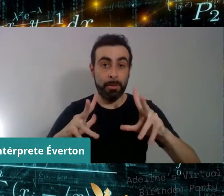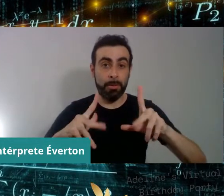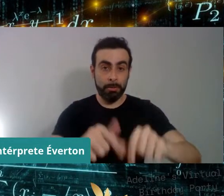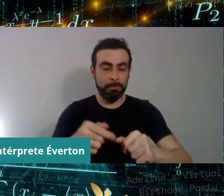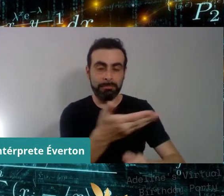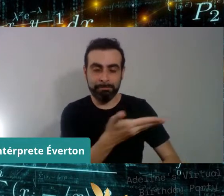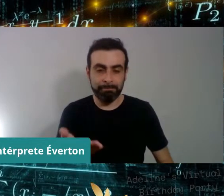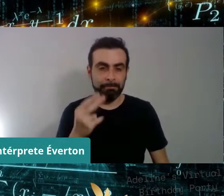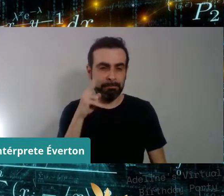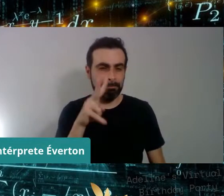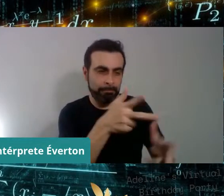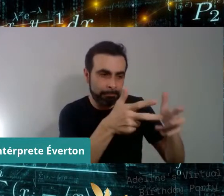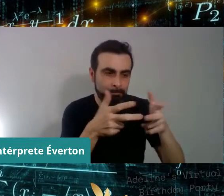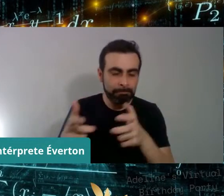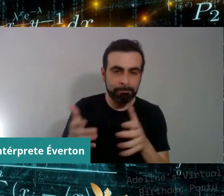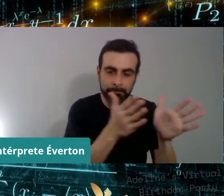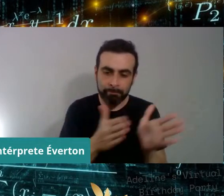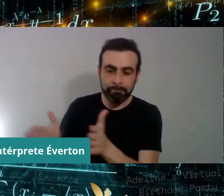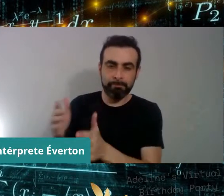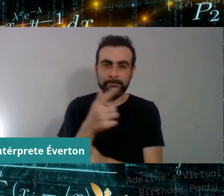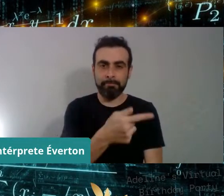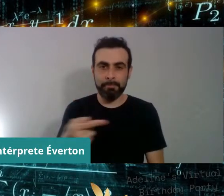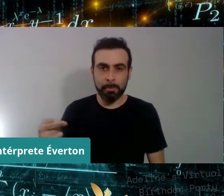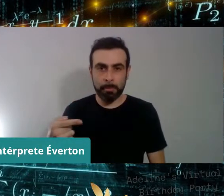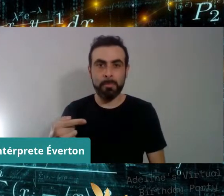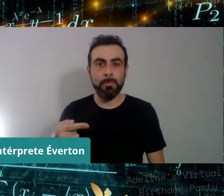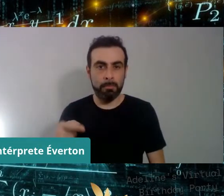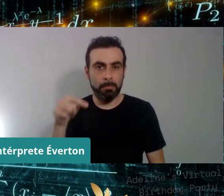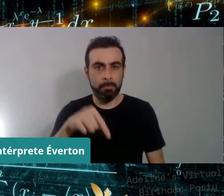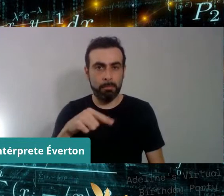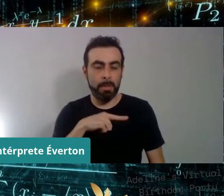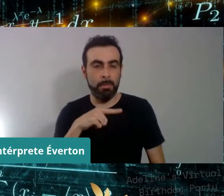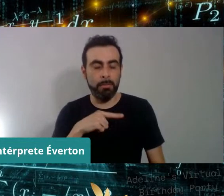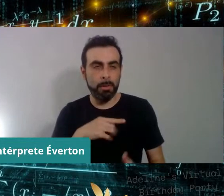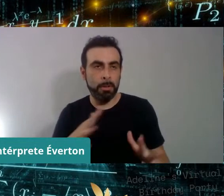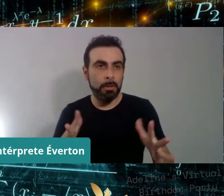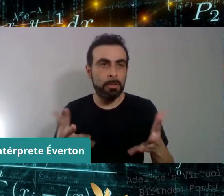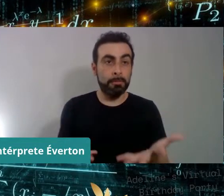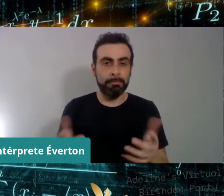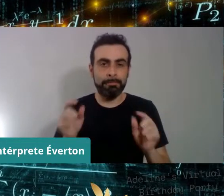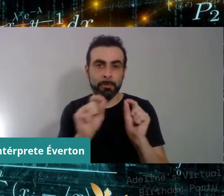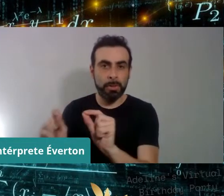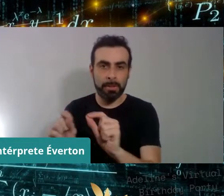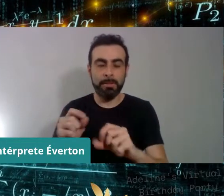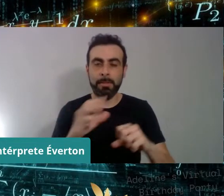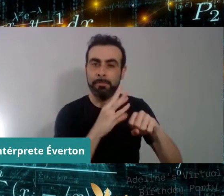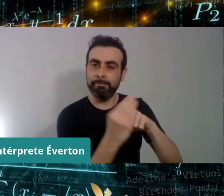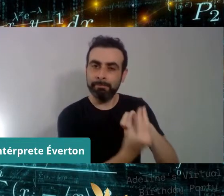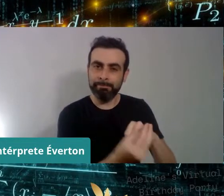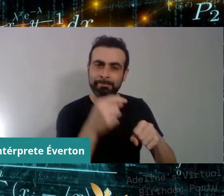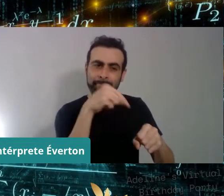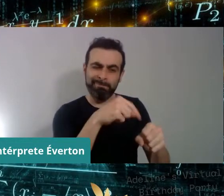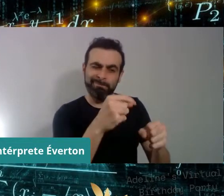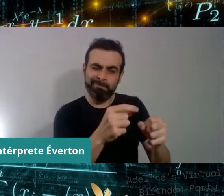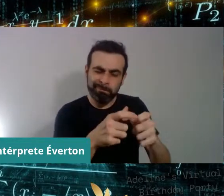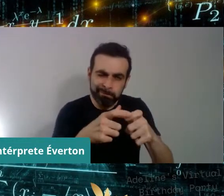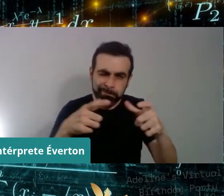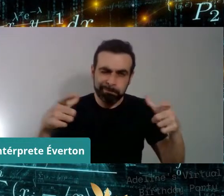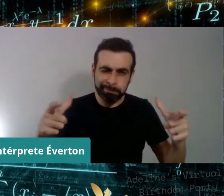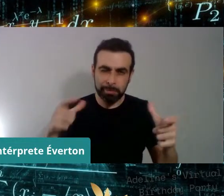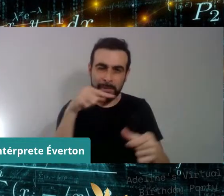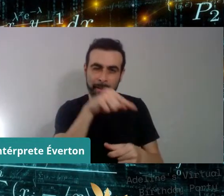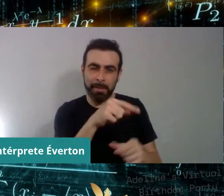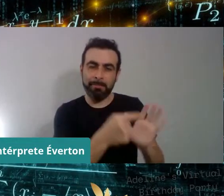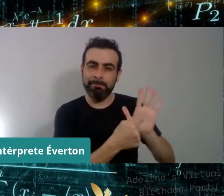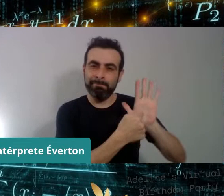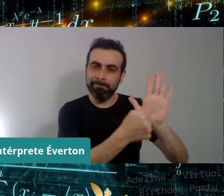durante a semana nós tivemos muito conhecimento, felizmente, né? Nos foram